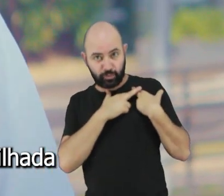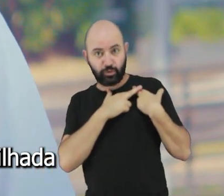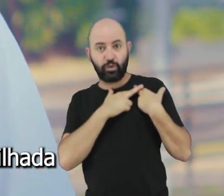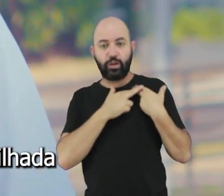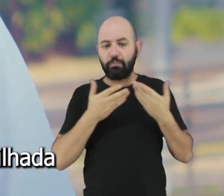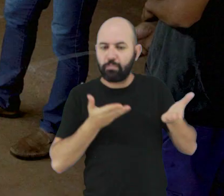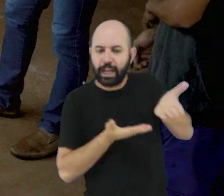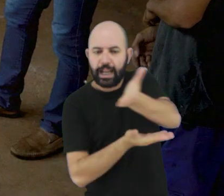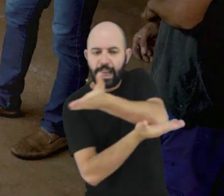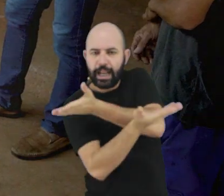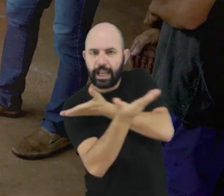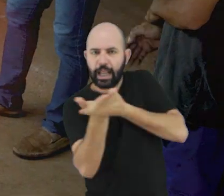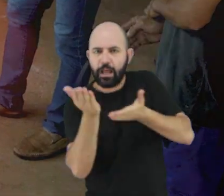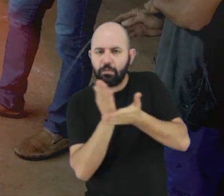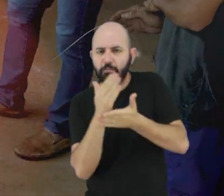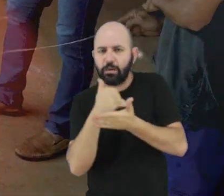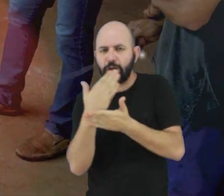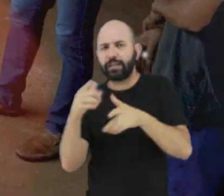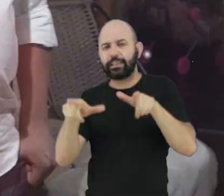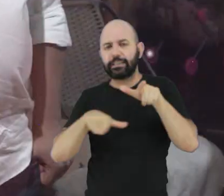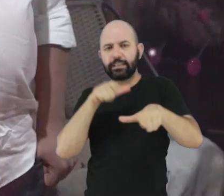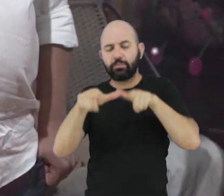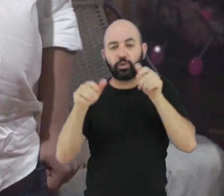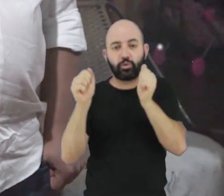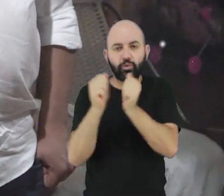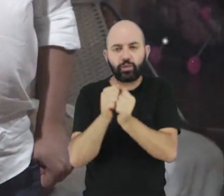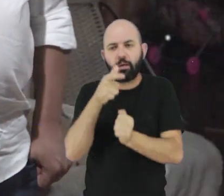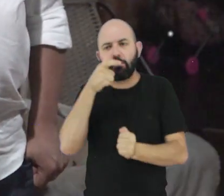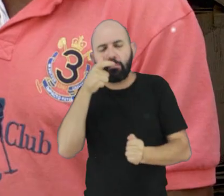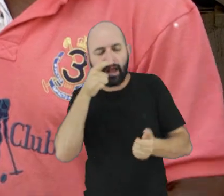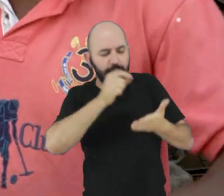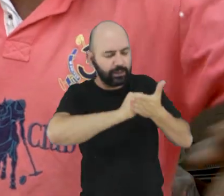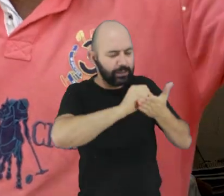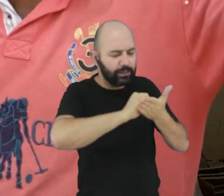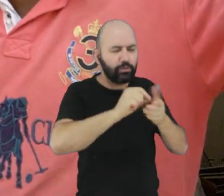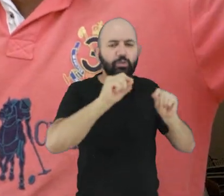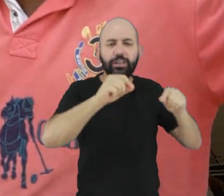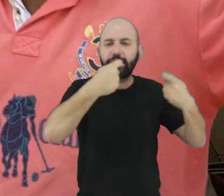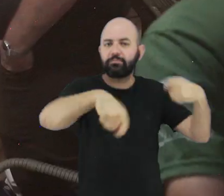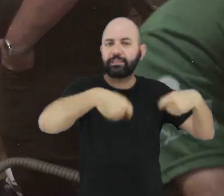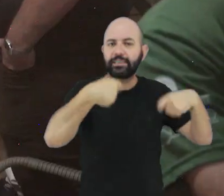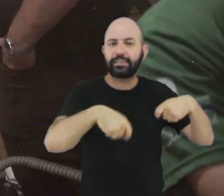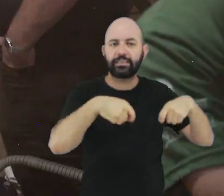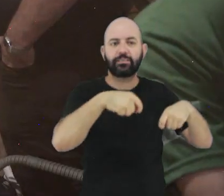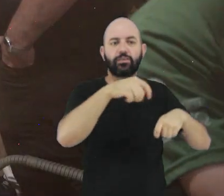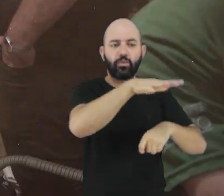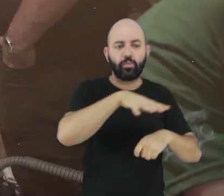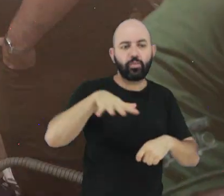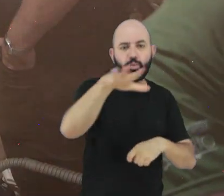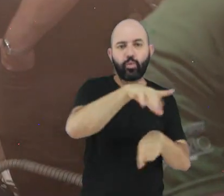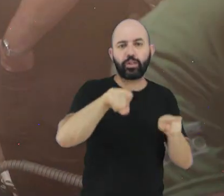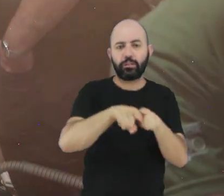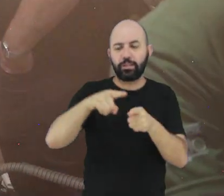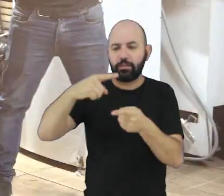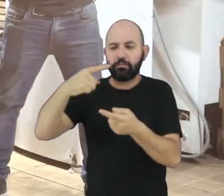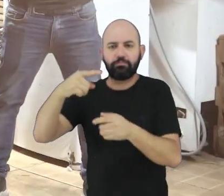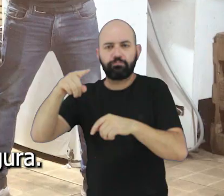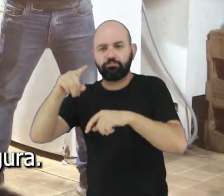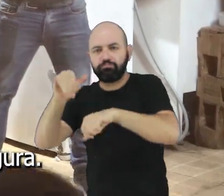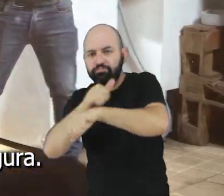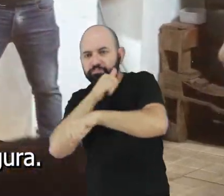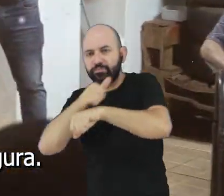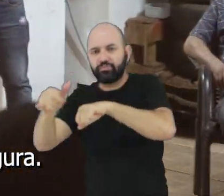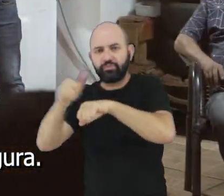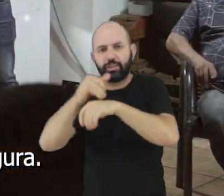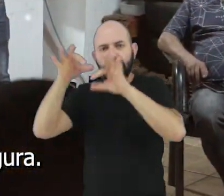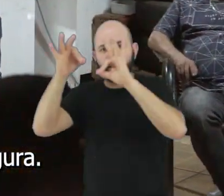responsabilidade compartilhada e trabalhar juntos, ouvir as necessidades da população e criar soluções eficazes